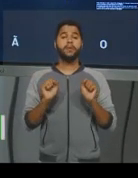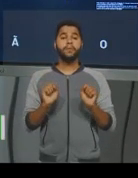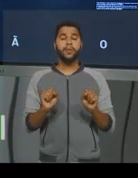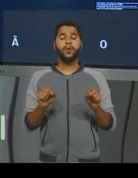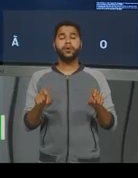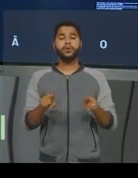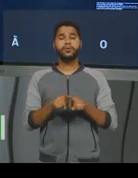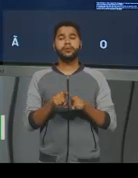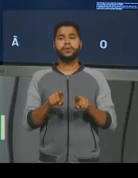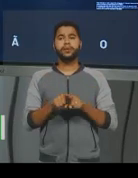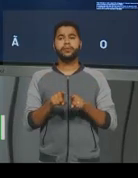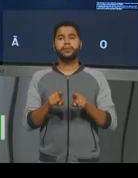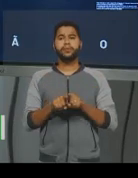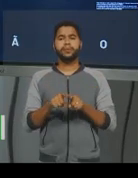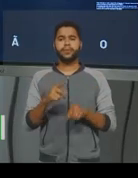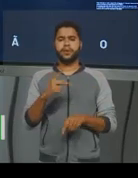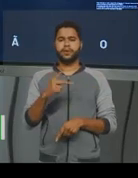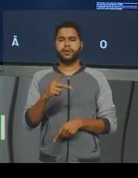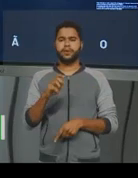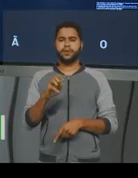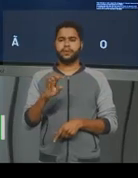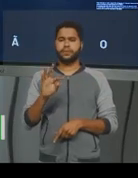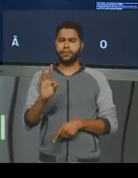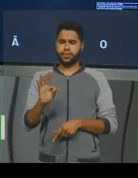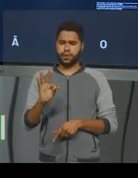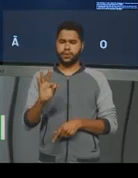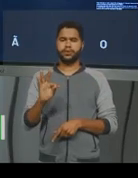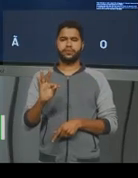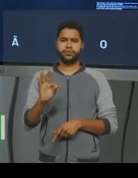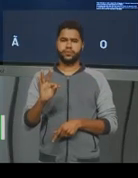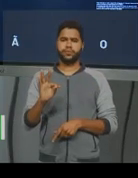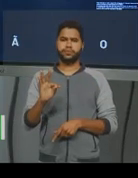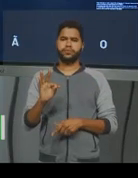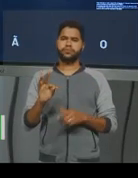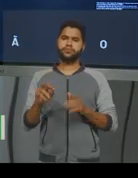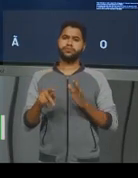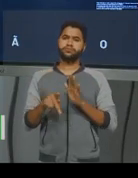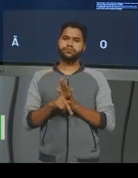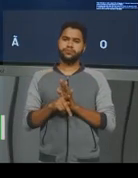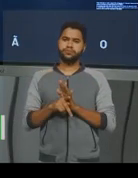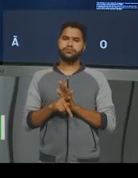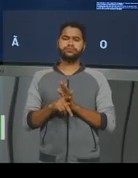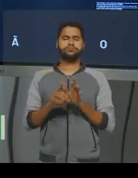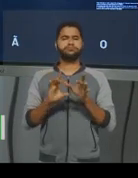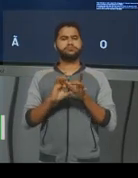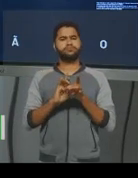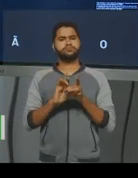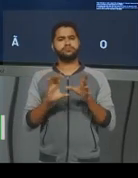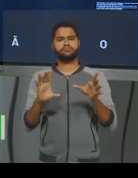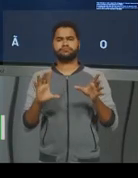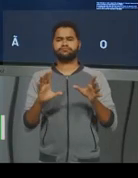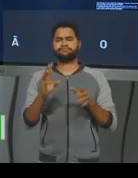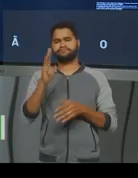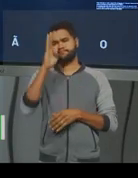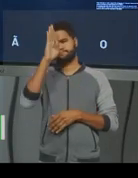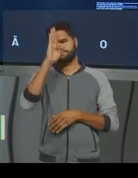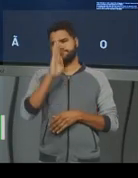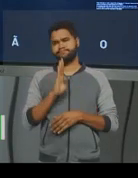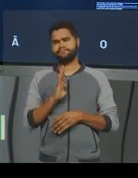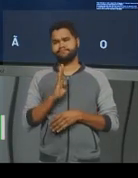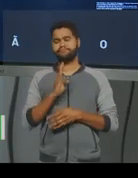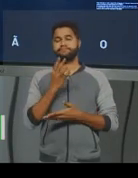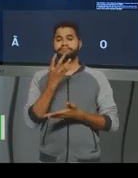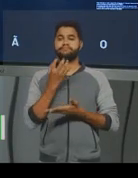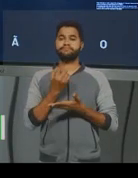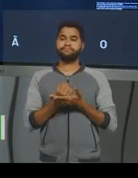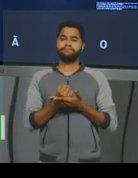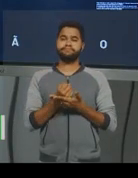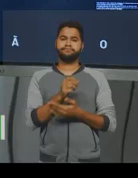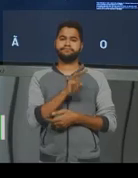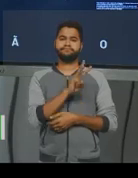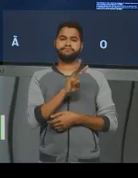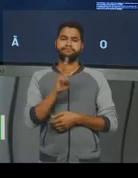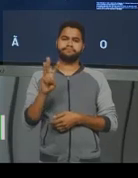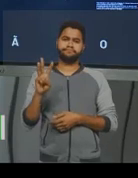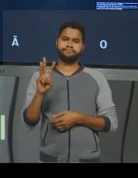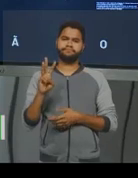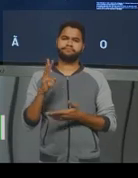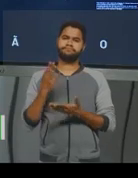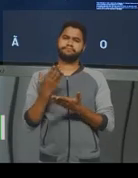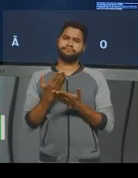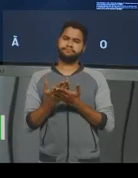também consultar o seu PET, Plano de Estudo Tutorado, que está disponível gratuitamente para download no site